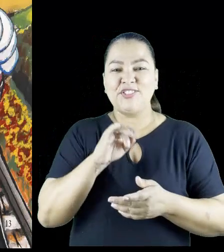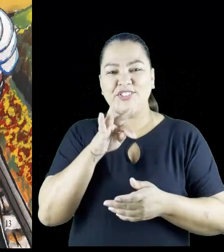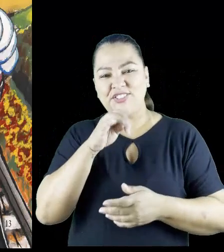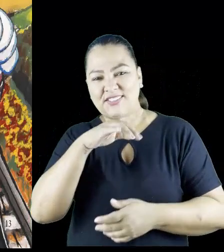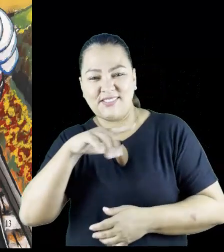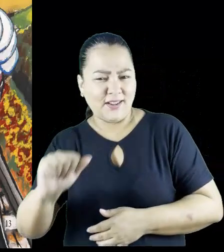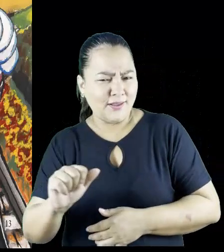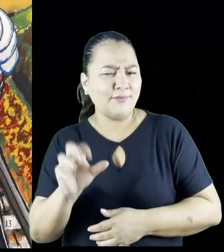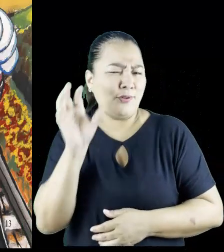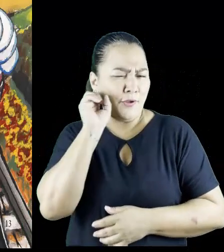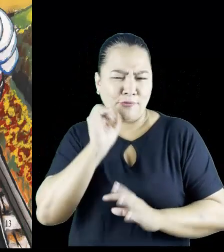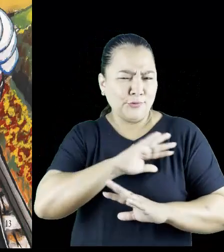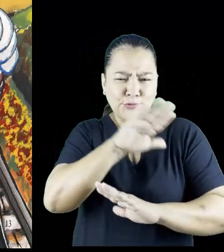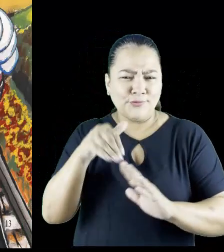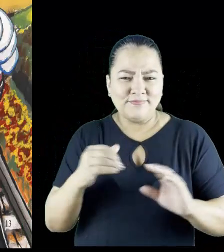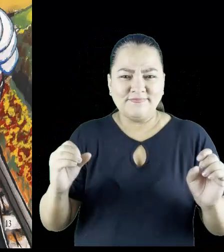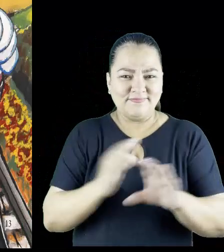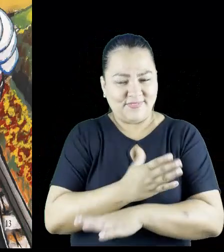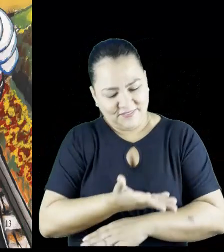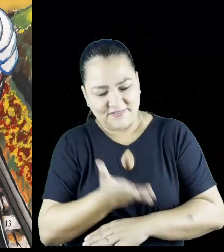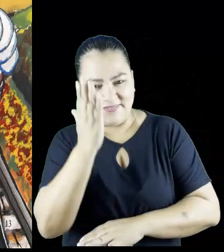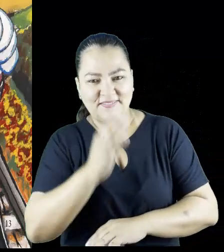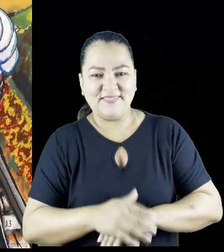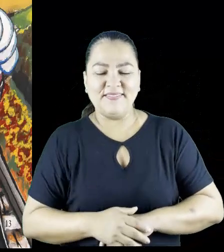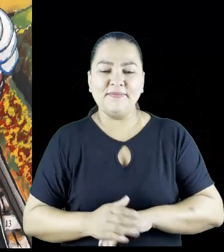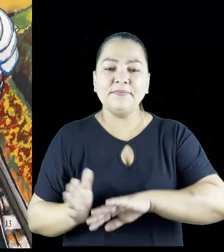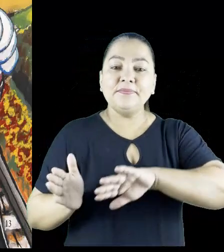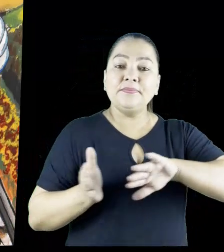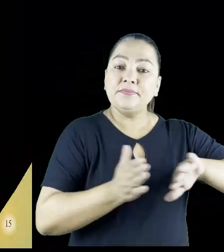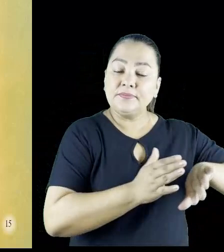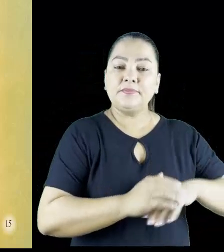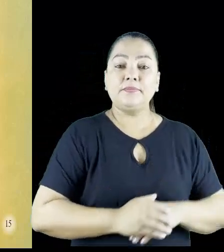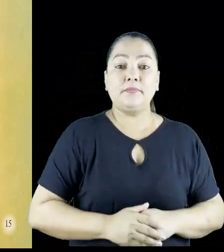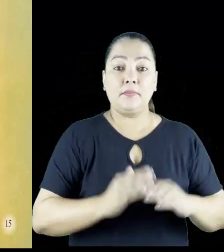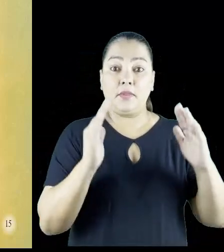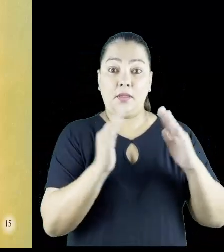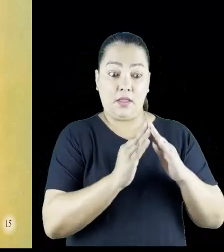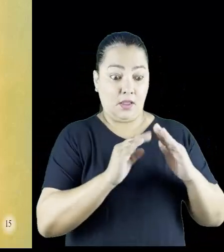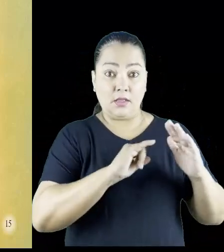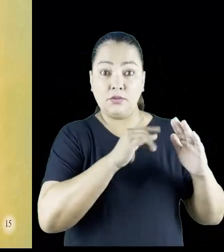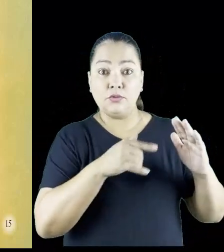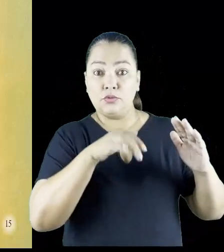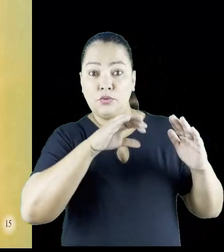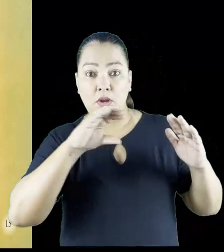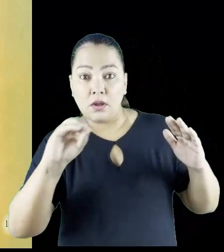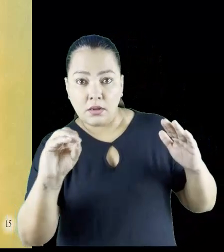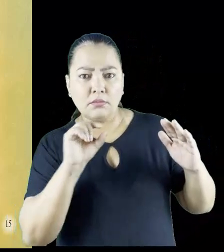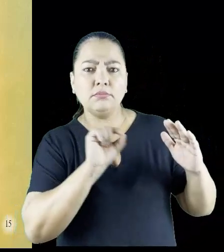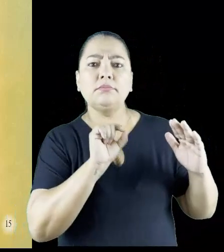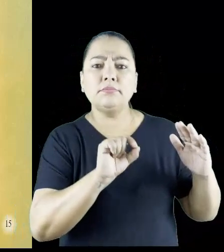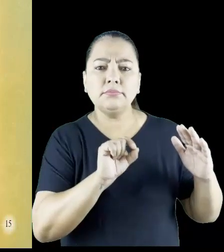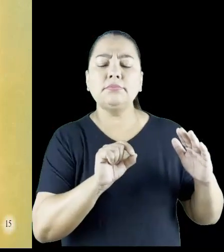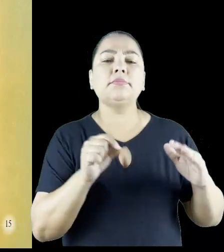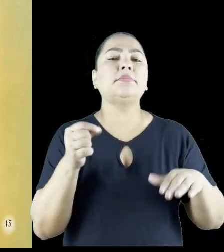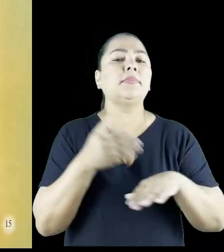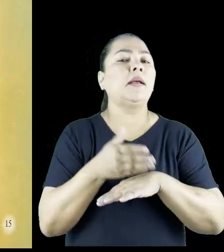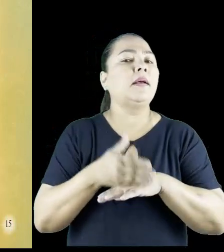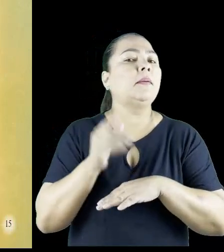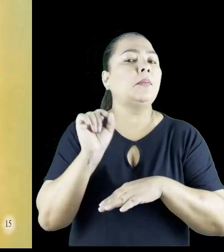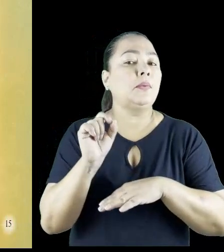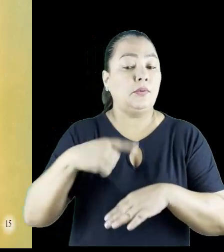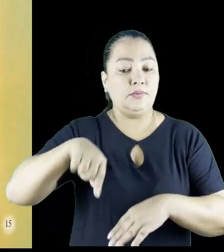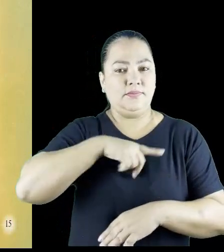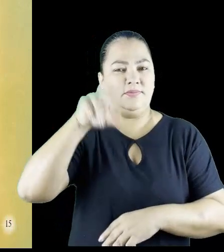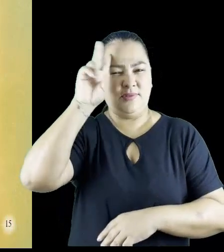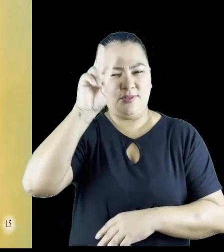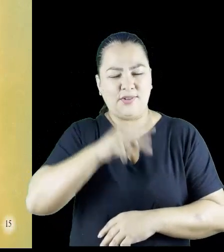plataformas digitais e escuta ela toda, vai, meu querido. A casa do seu João do Cotó é realmente parte